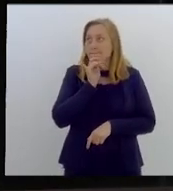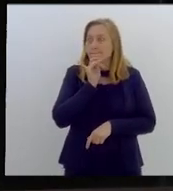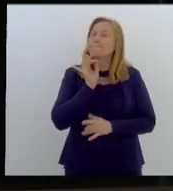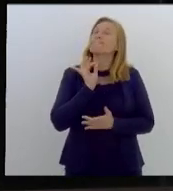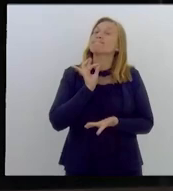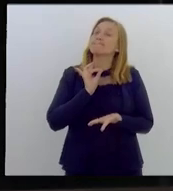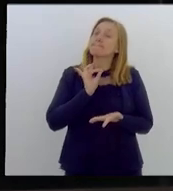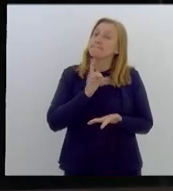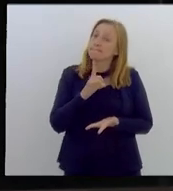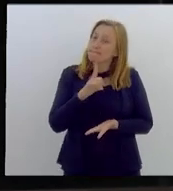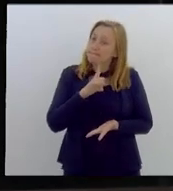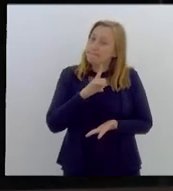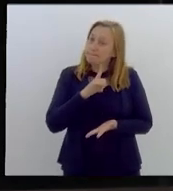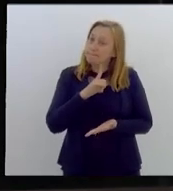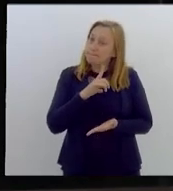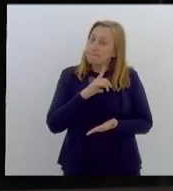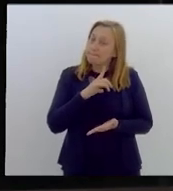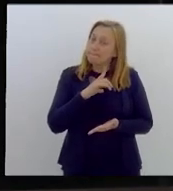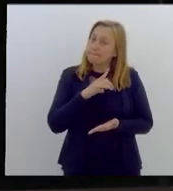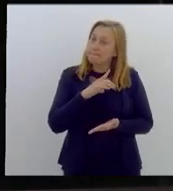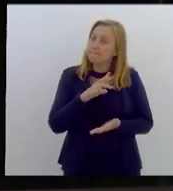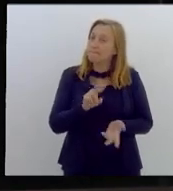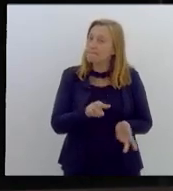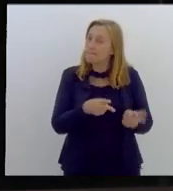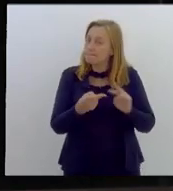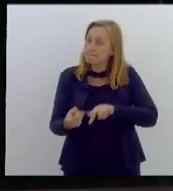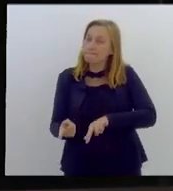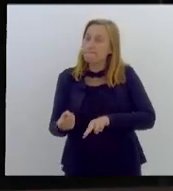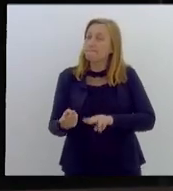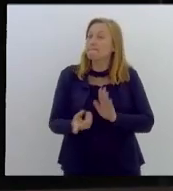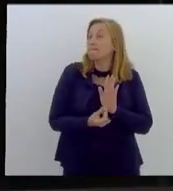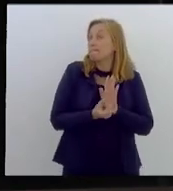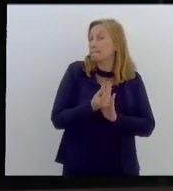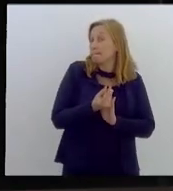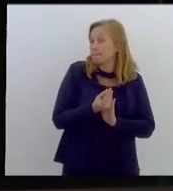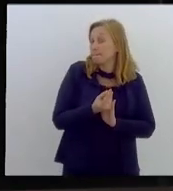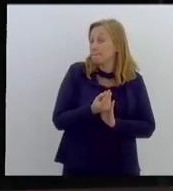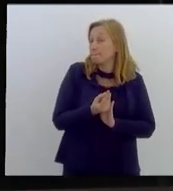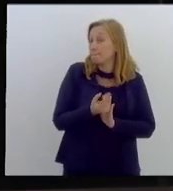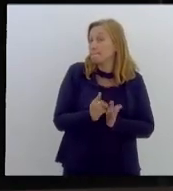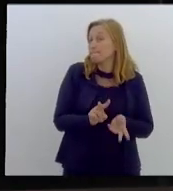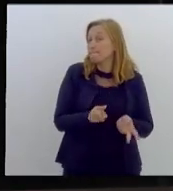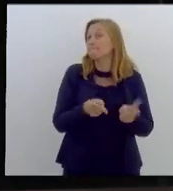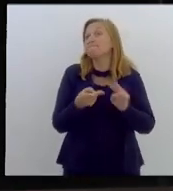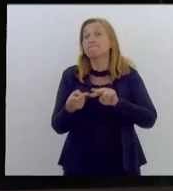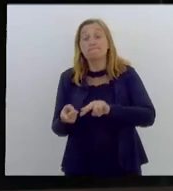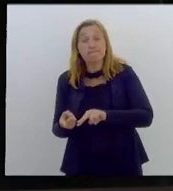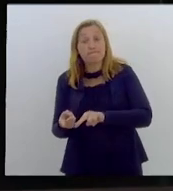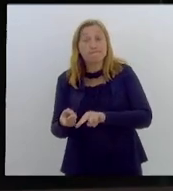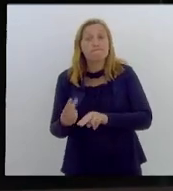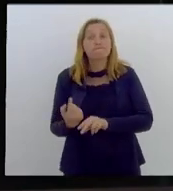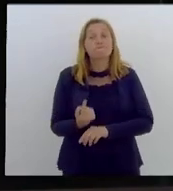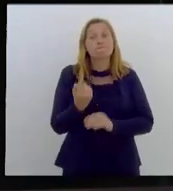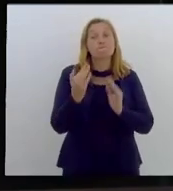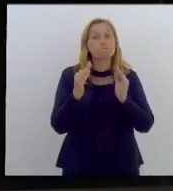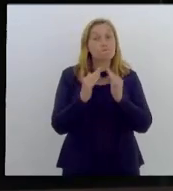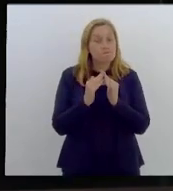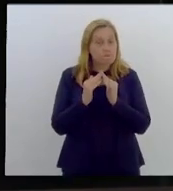realmente haja destinação, e aí já na peça orçamentária, haja destinação de um